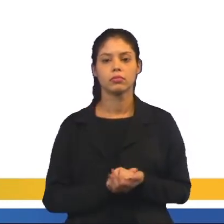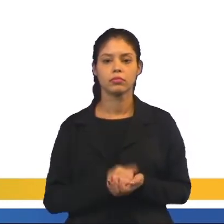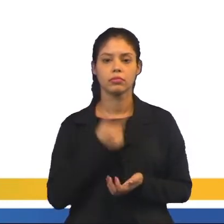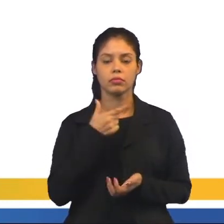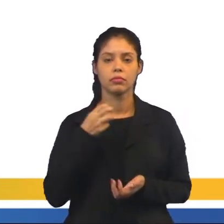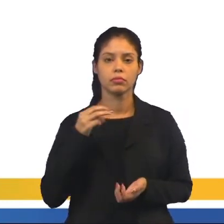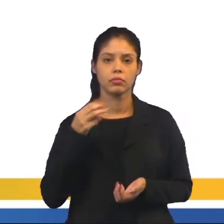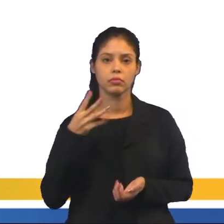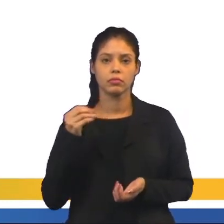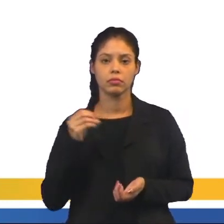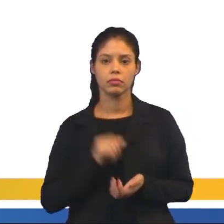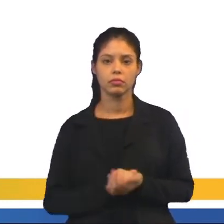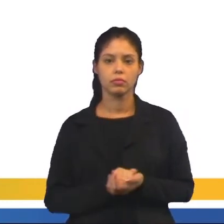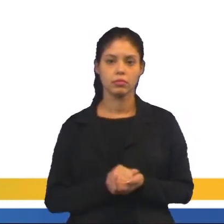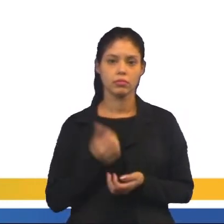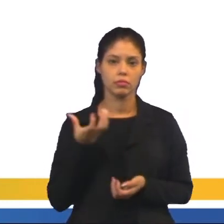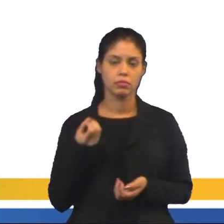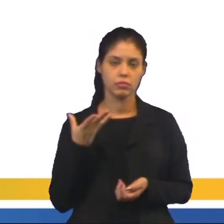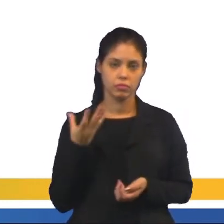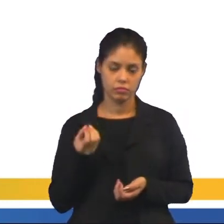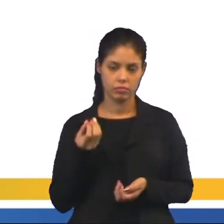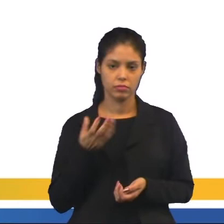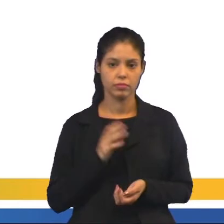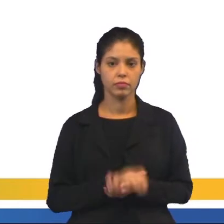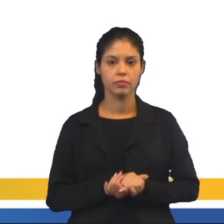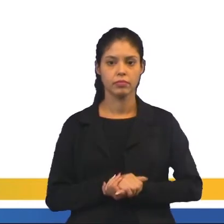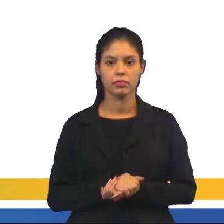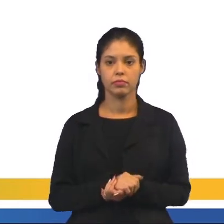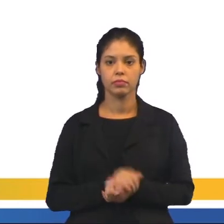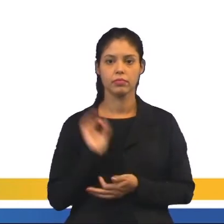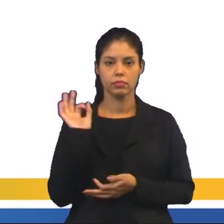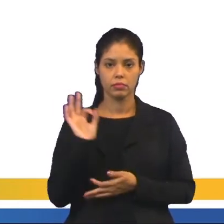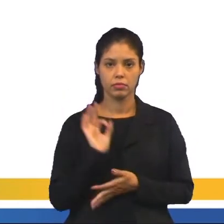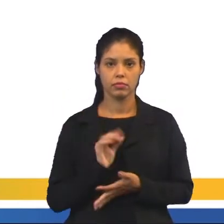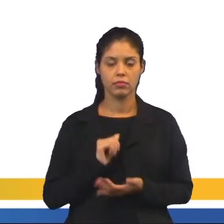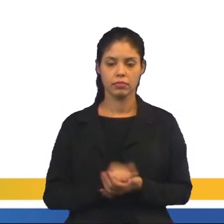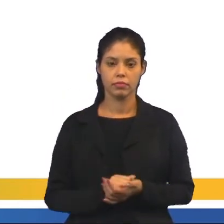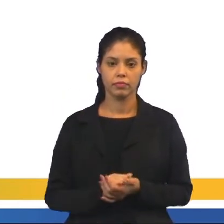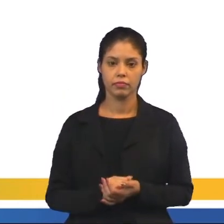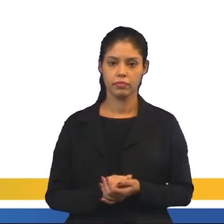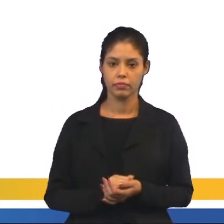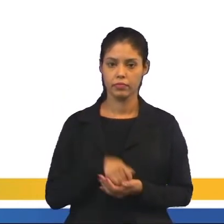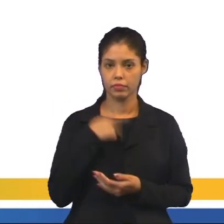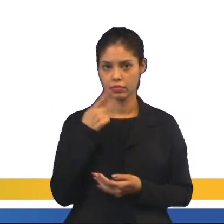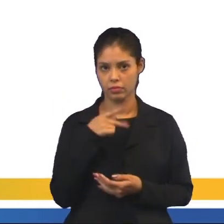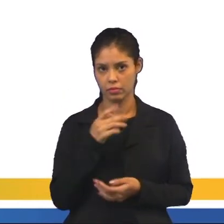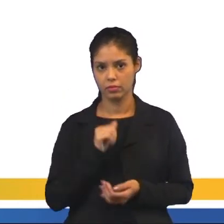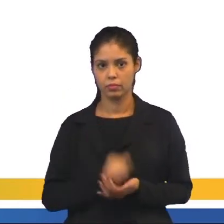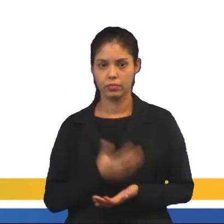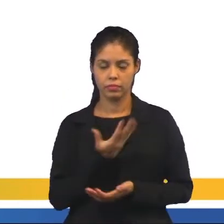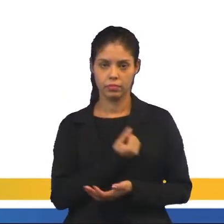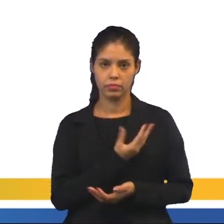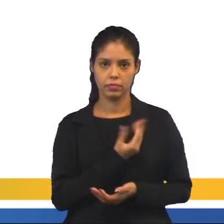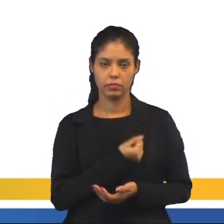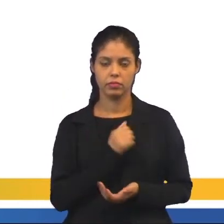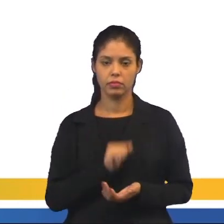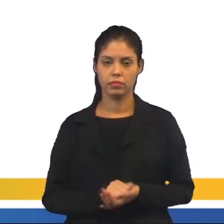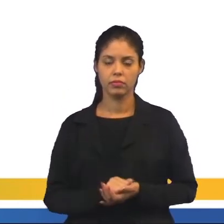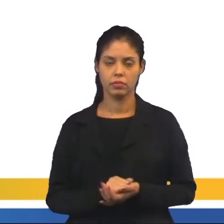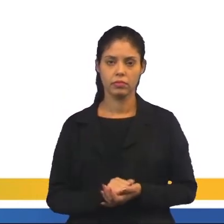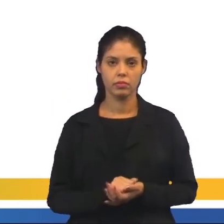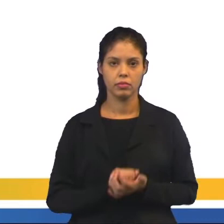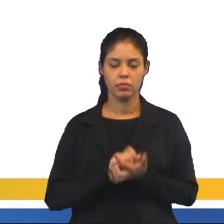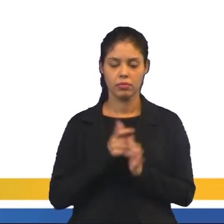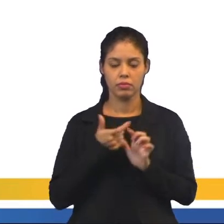Em 2030, a previsão de crescimento dessa urbanização é 60%. Estamos falando aí de números,